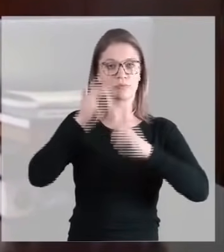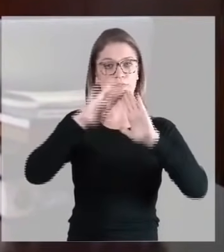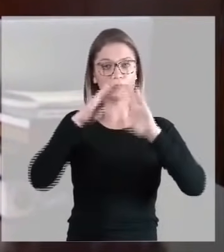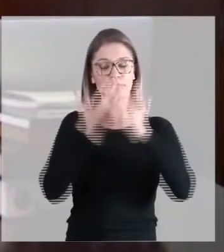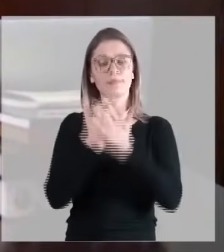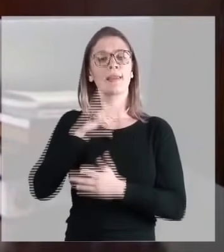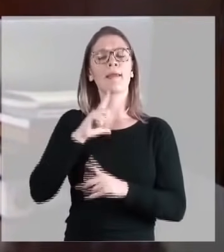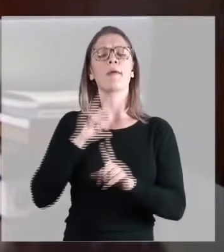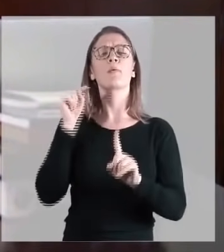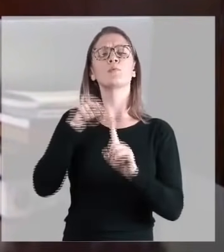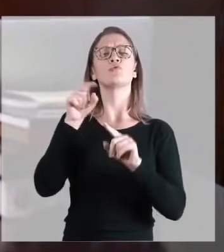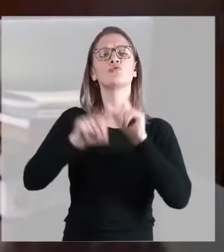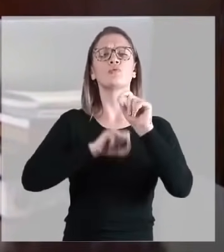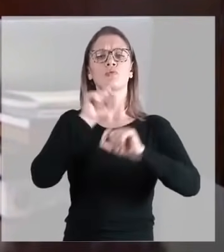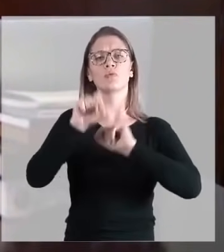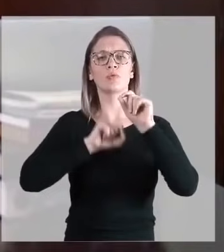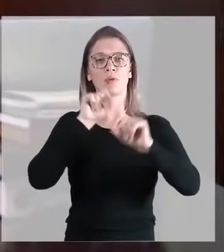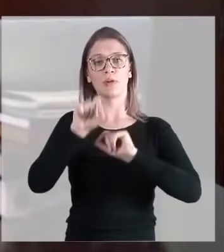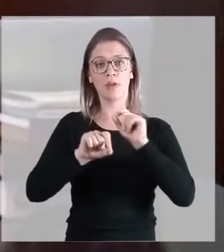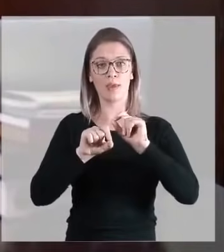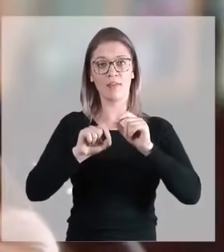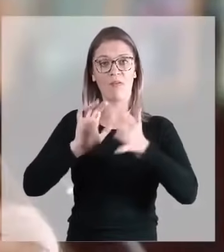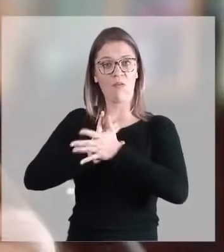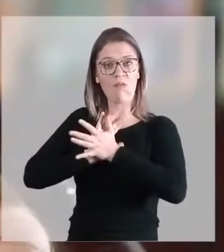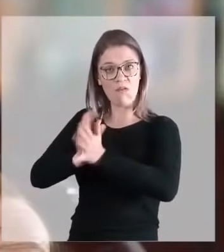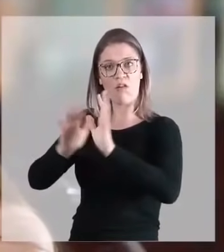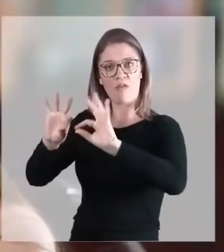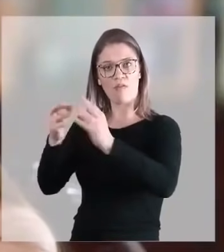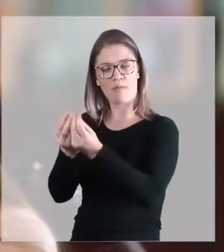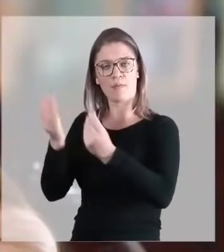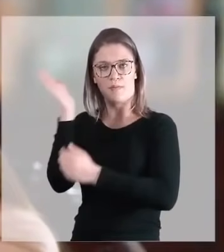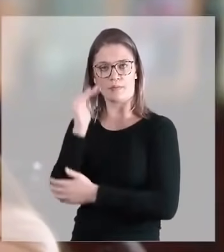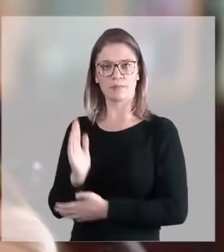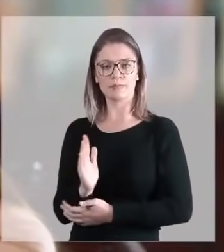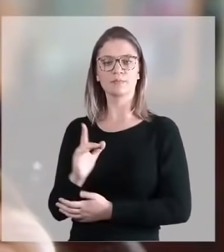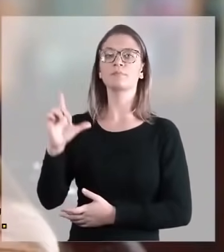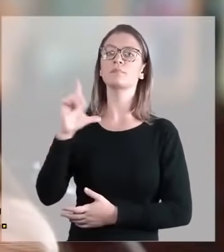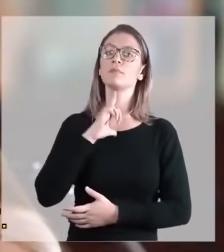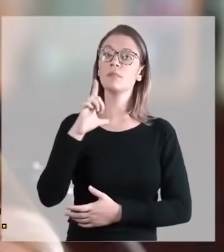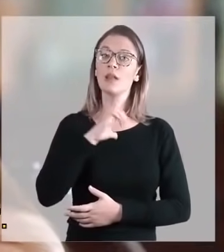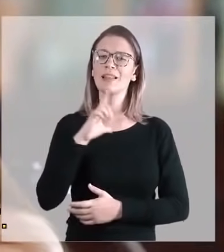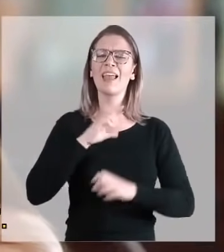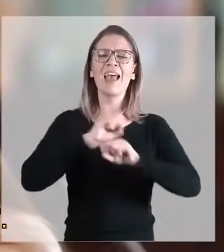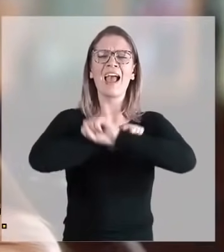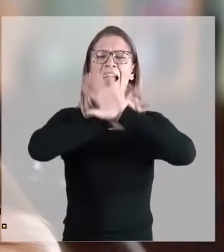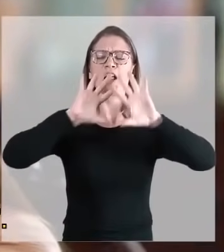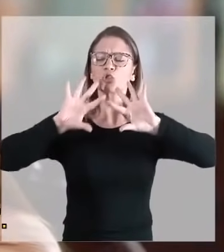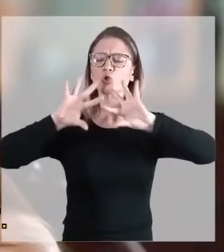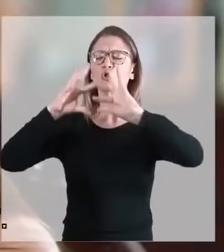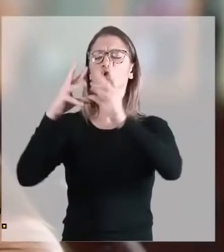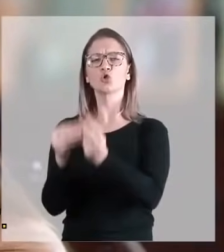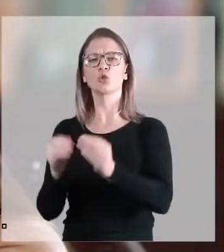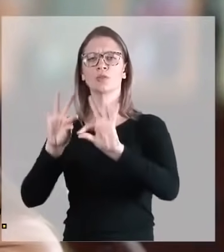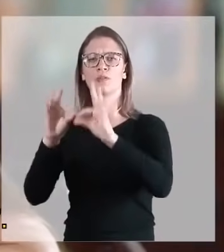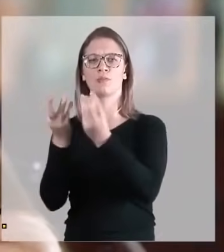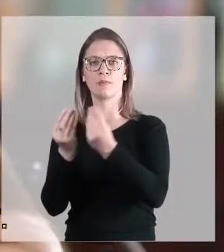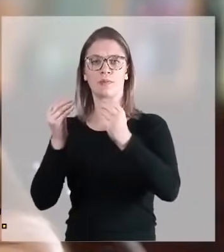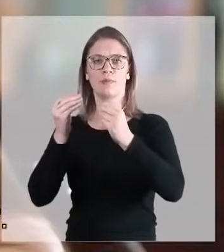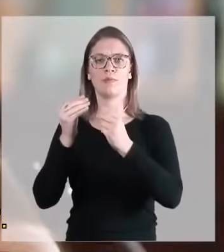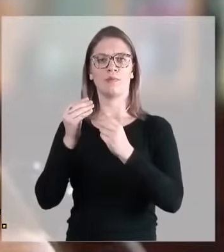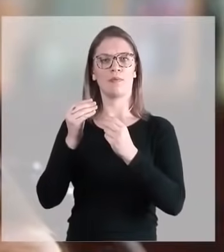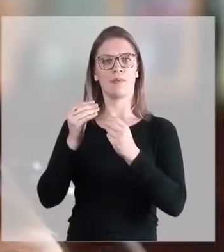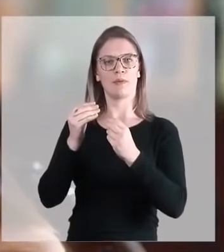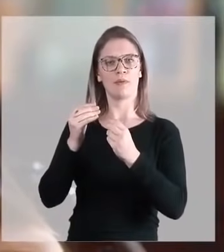como objetivo destruir a família brasileira. Você viu claramente o momento em que ele diz: toma, família brasileira, ou seja, bem feito,